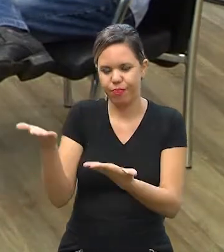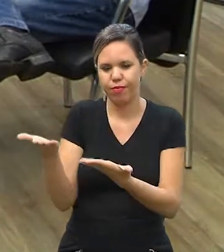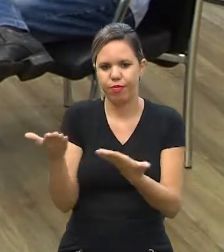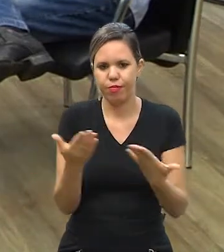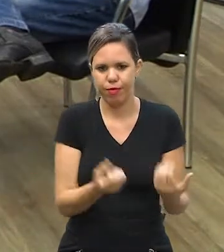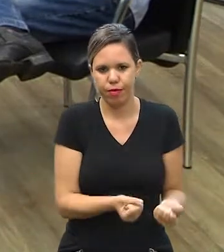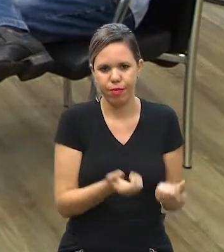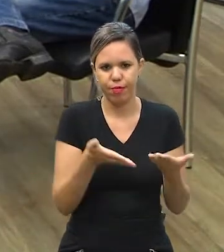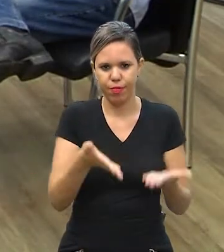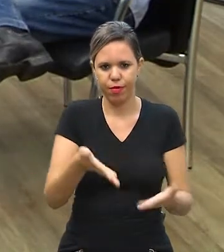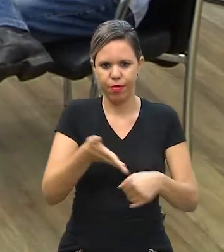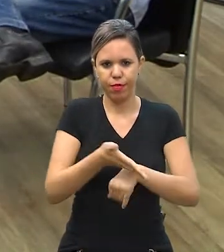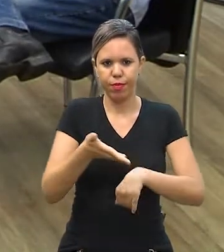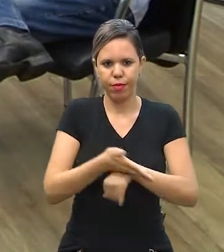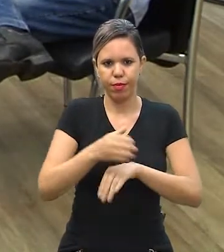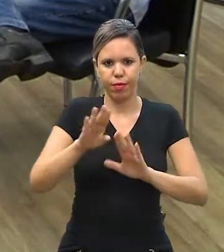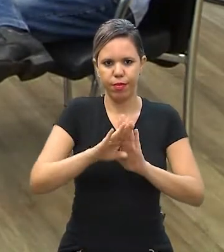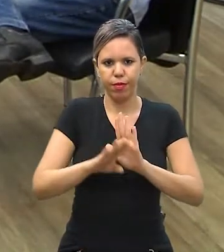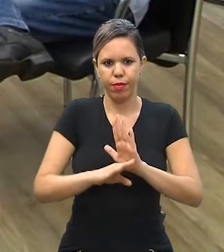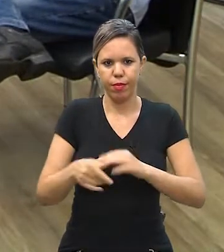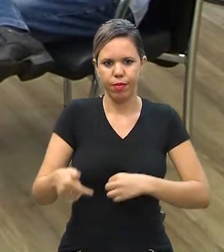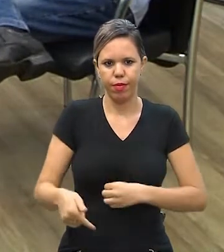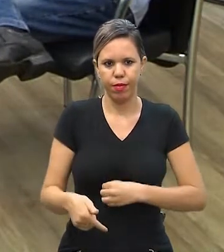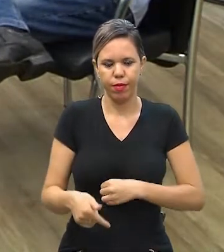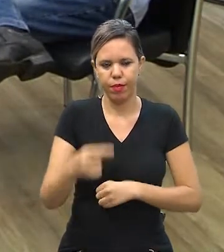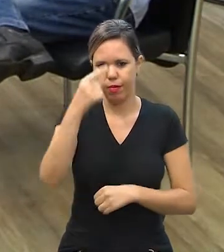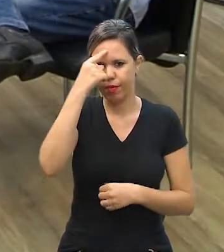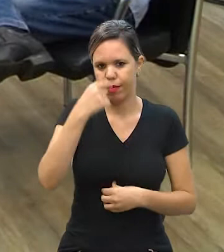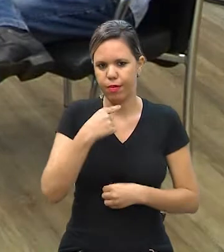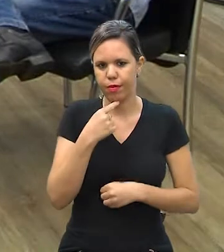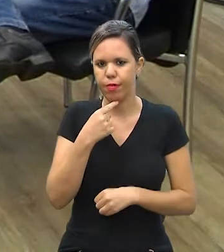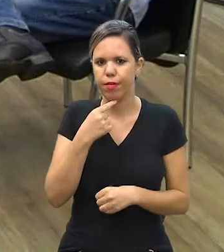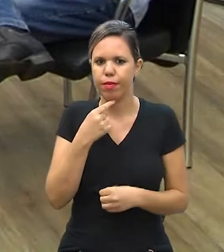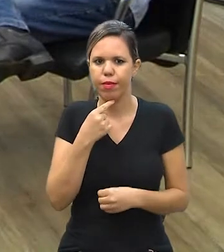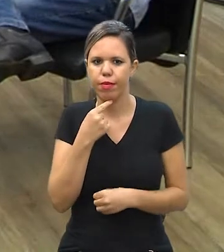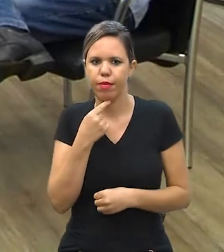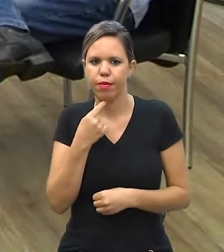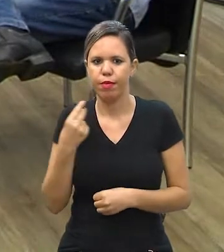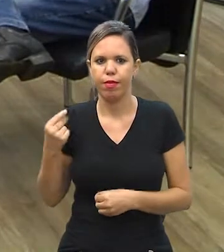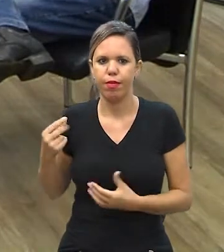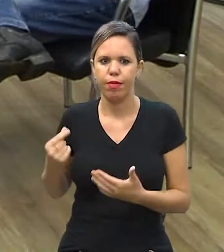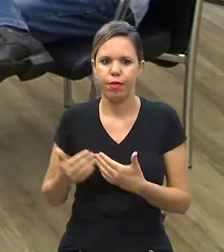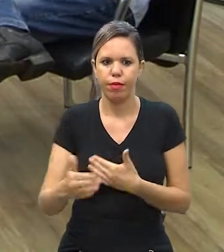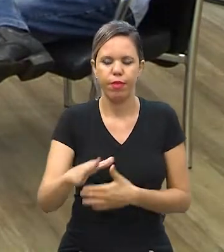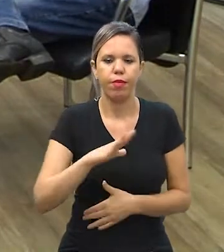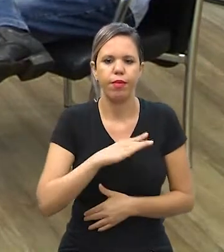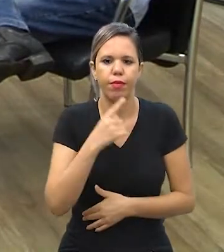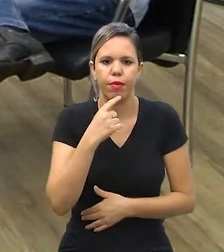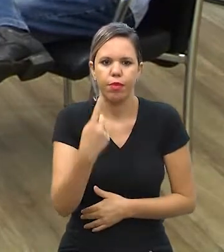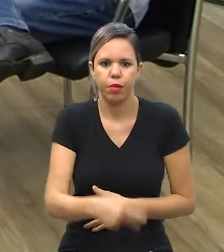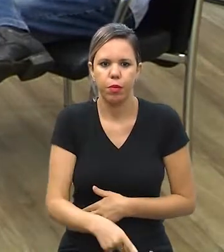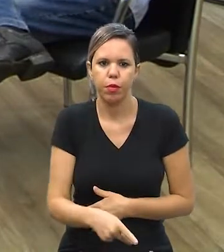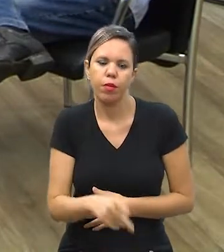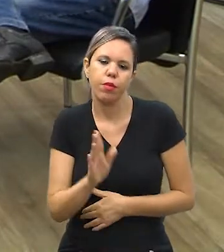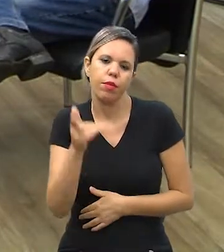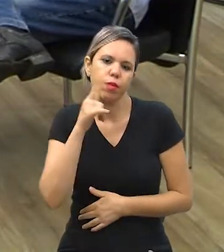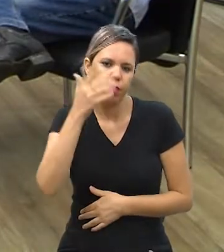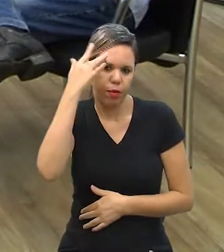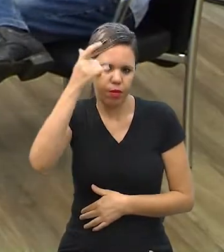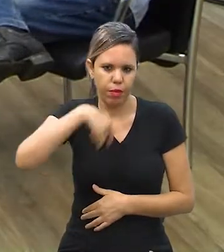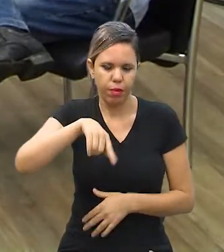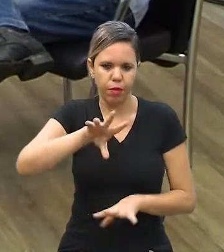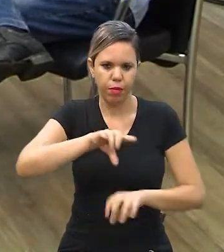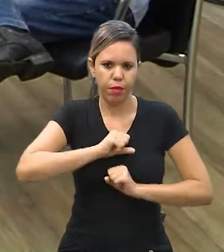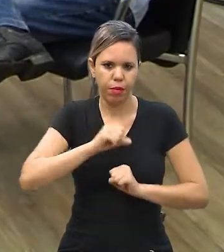aceito o convite para participar aqui do Perfil e há tanto tempo já na cidade de Campinas. Já se considera um